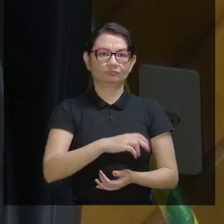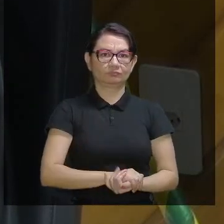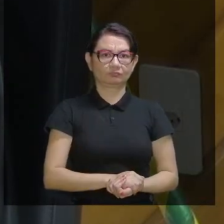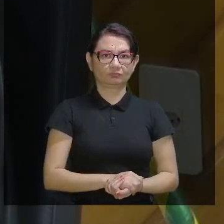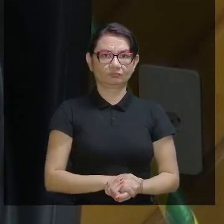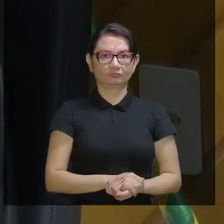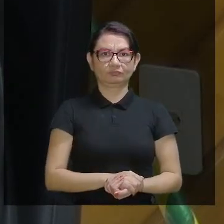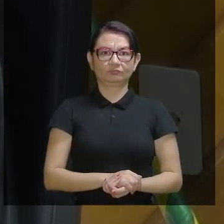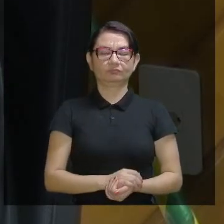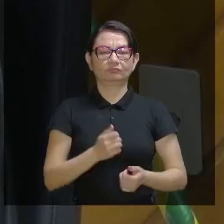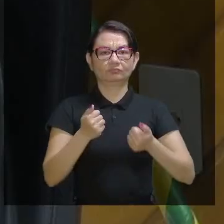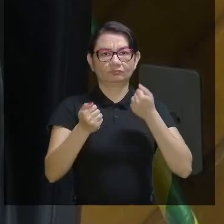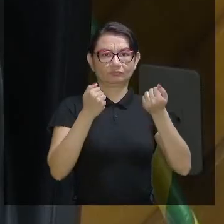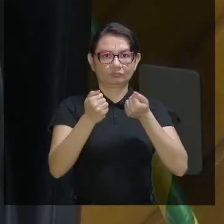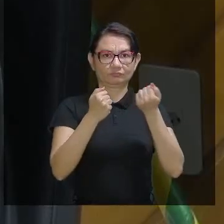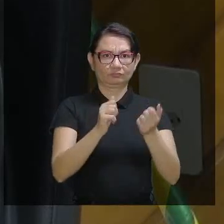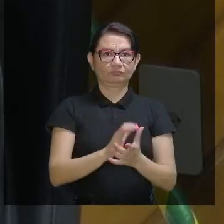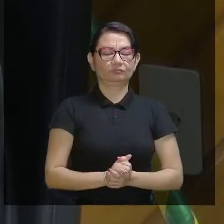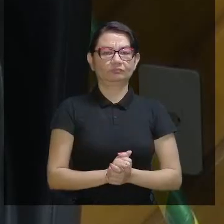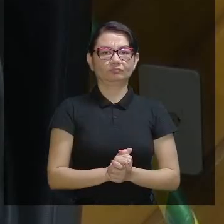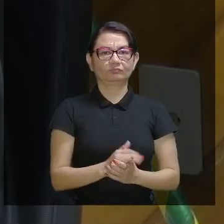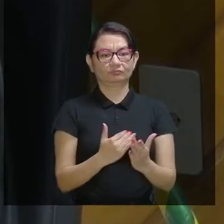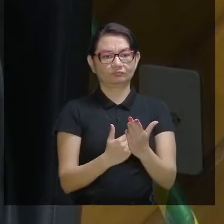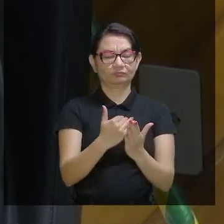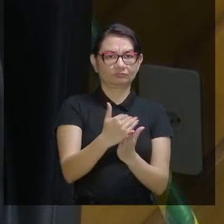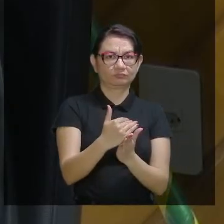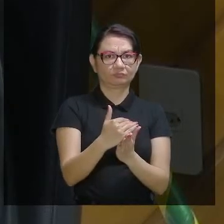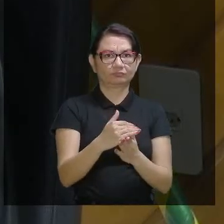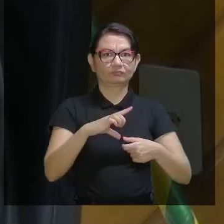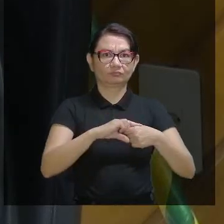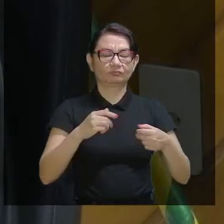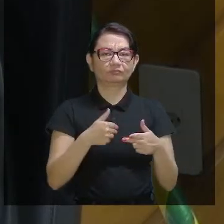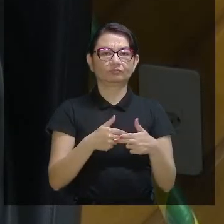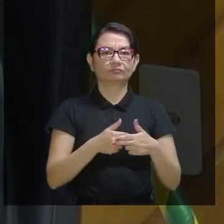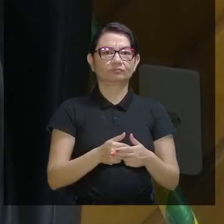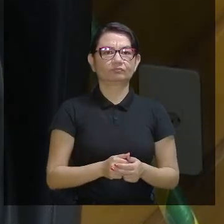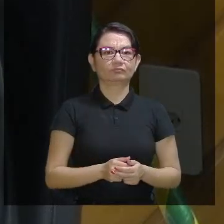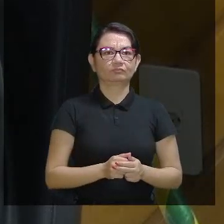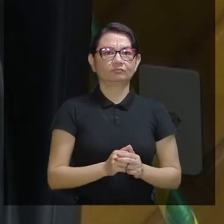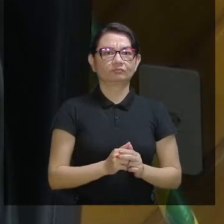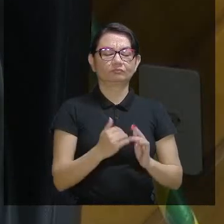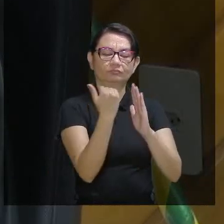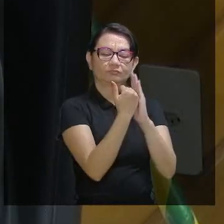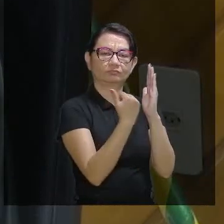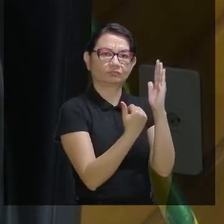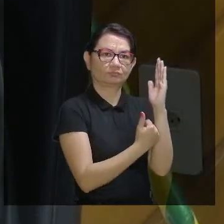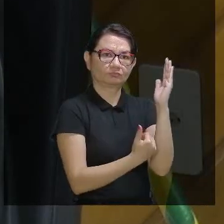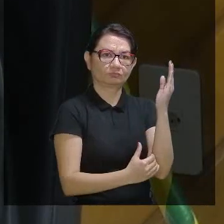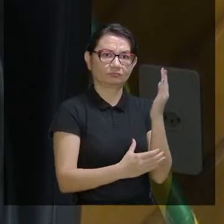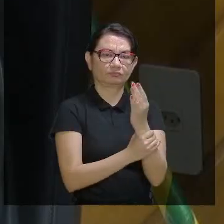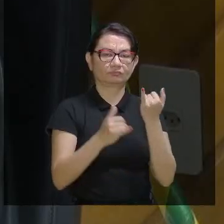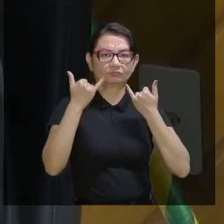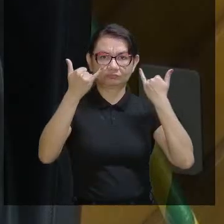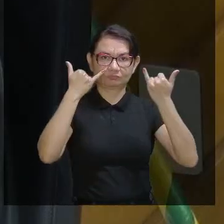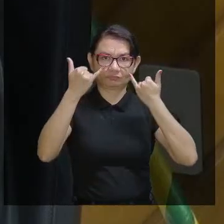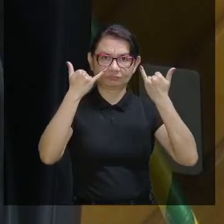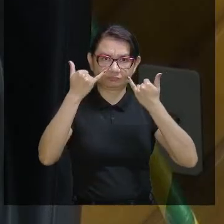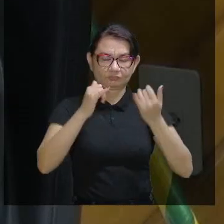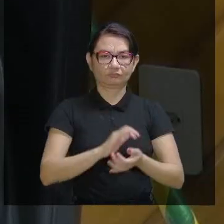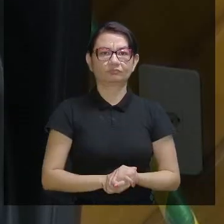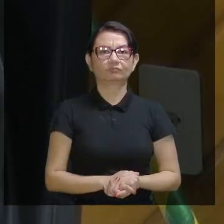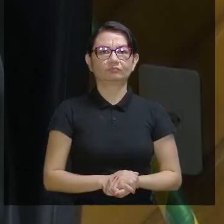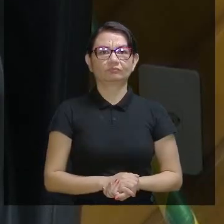Parágrafo 1º. A avaliação de que trata a cabeça desse artigo deverá observar as diretrizes dessa política de segurança da informação e dos normativos